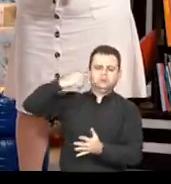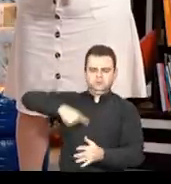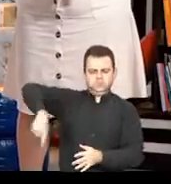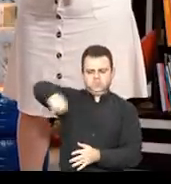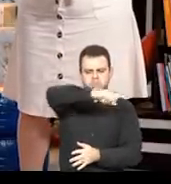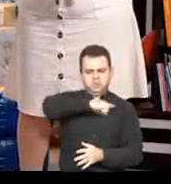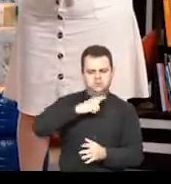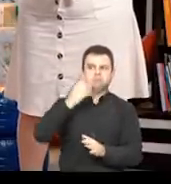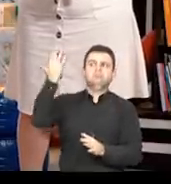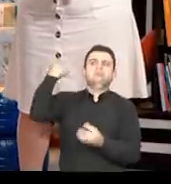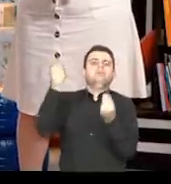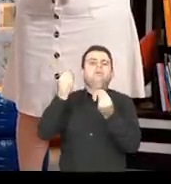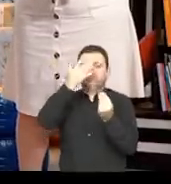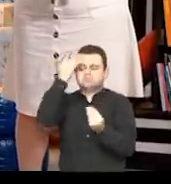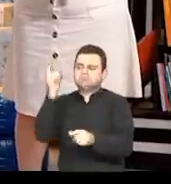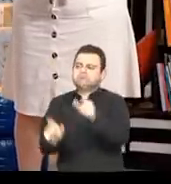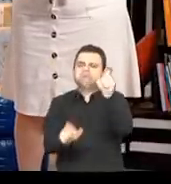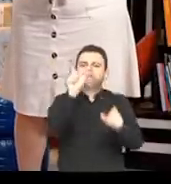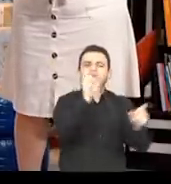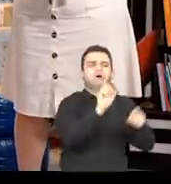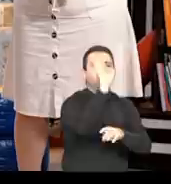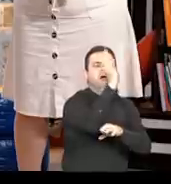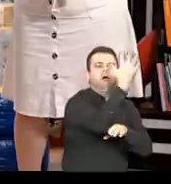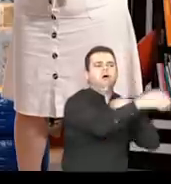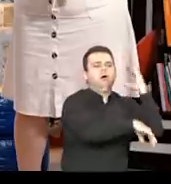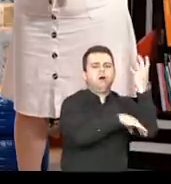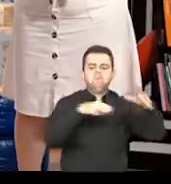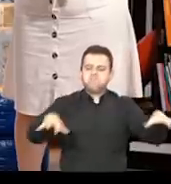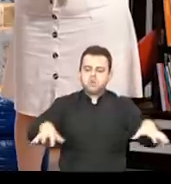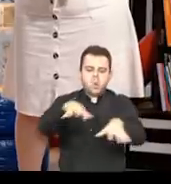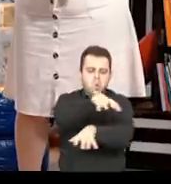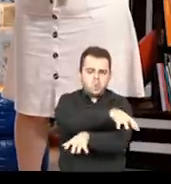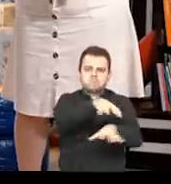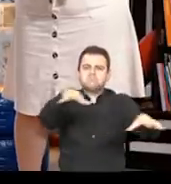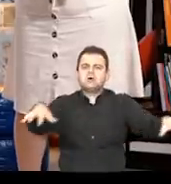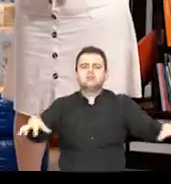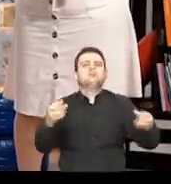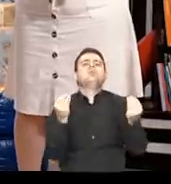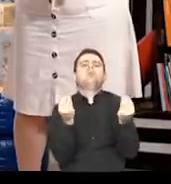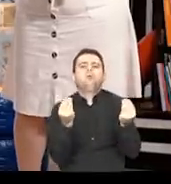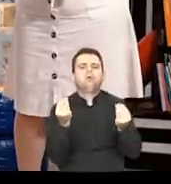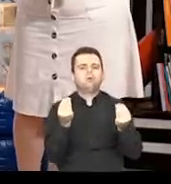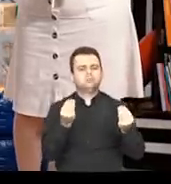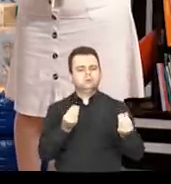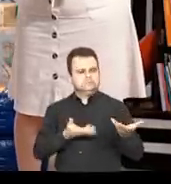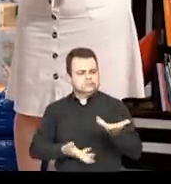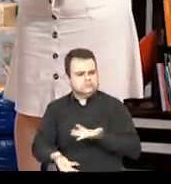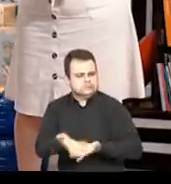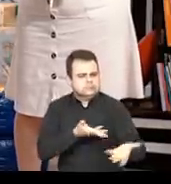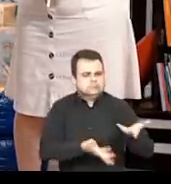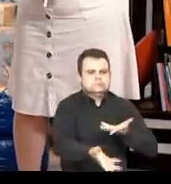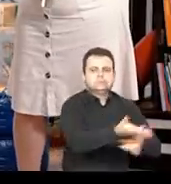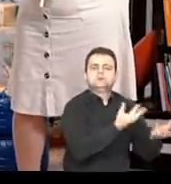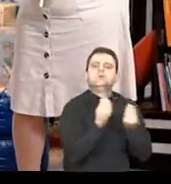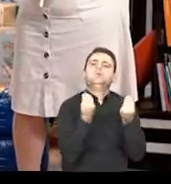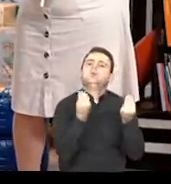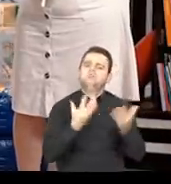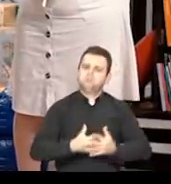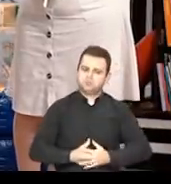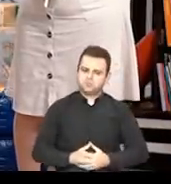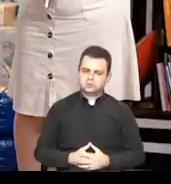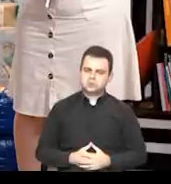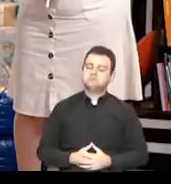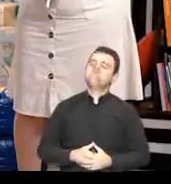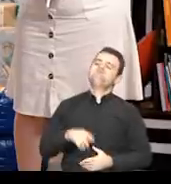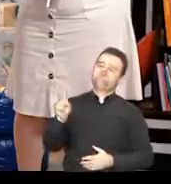Como eles viviam em relação a esses biomas? Qual era a sua dependência com relação à natureza? Eu acho que